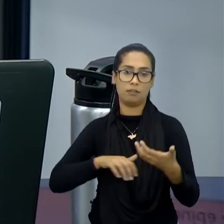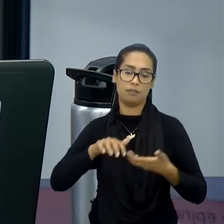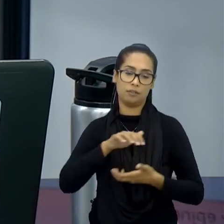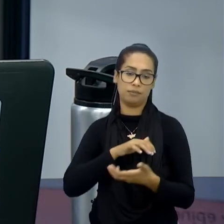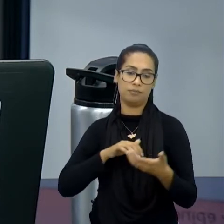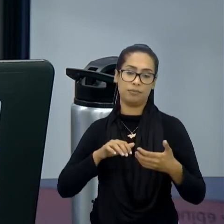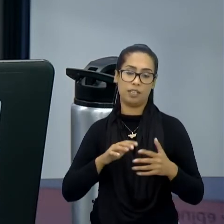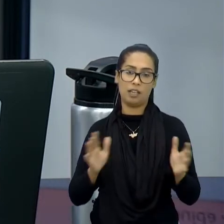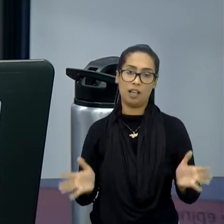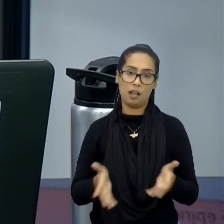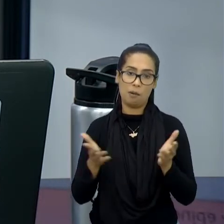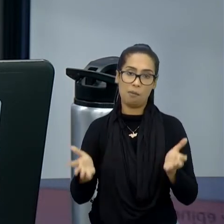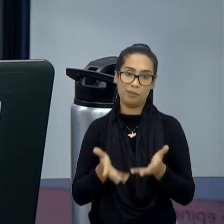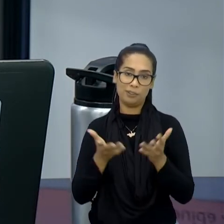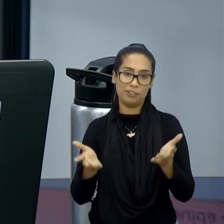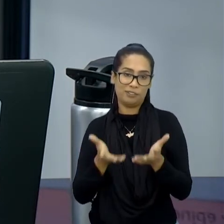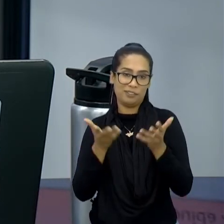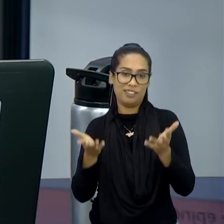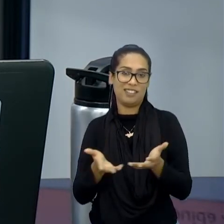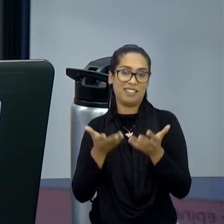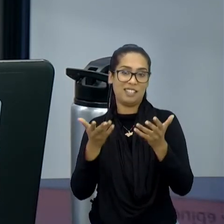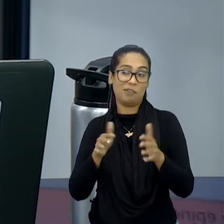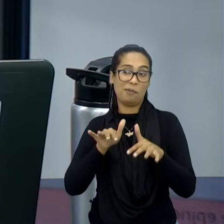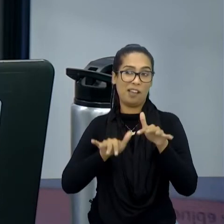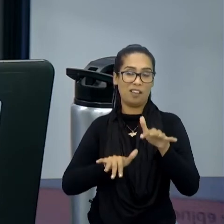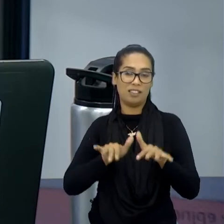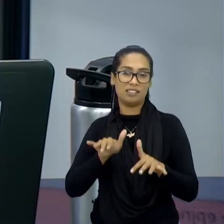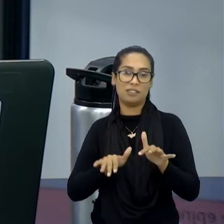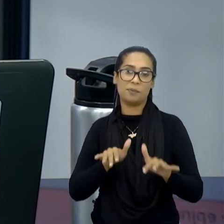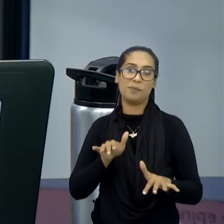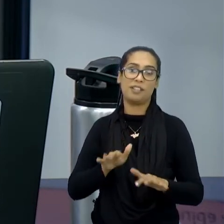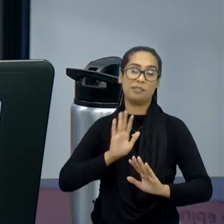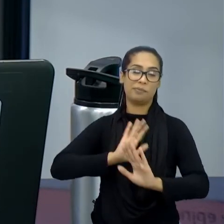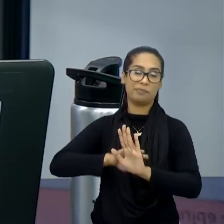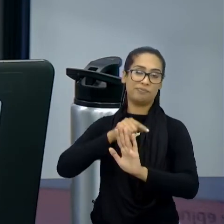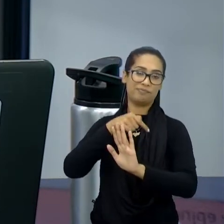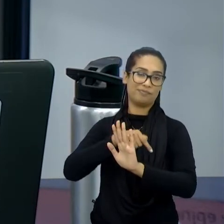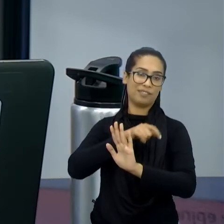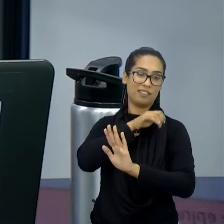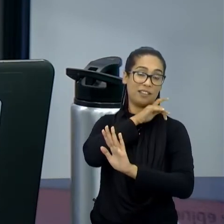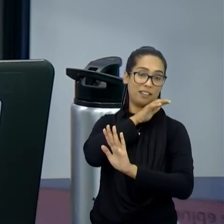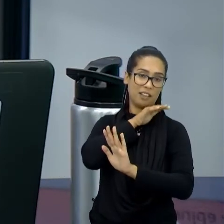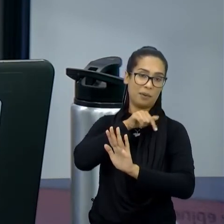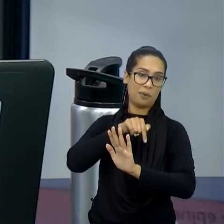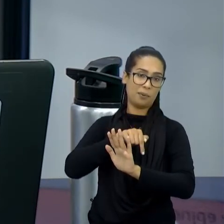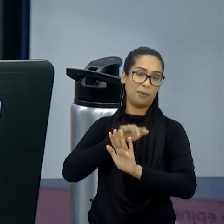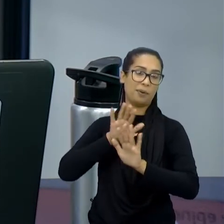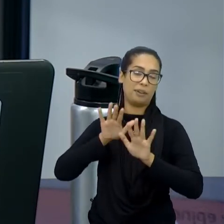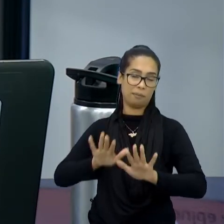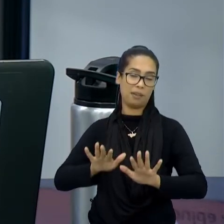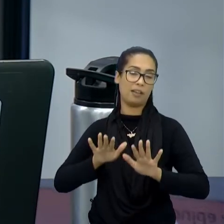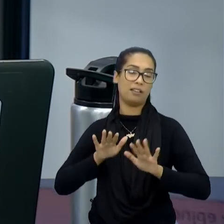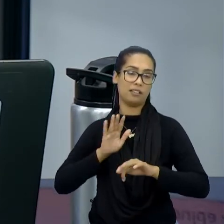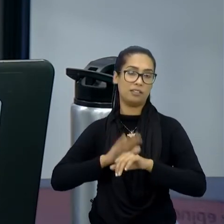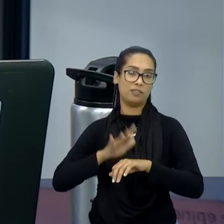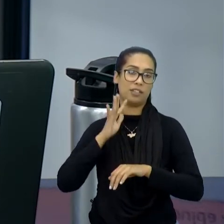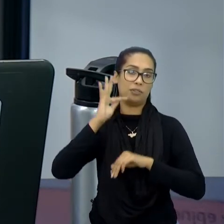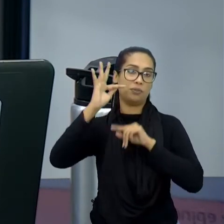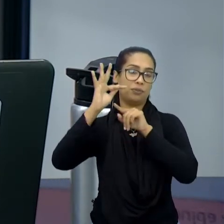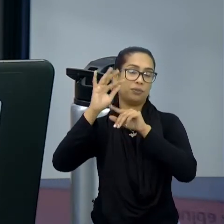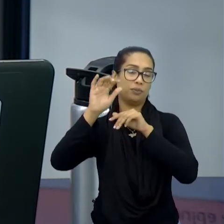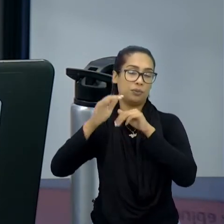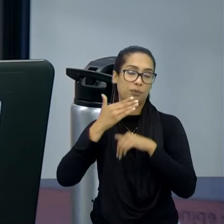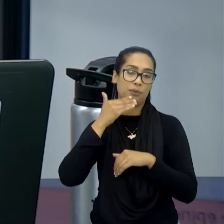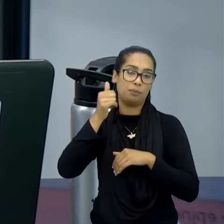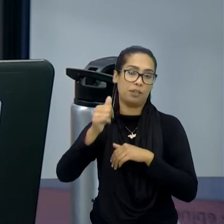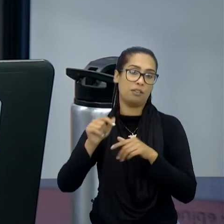motivação muito, muito trivial ou de uma motivação muito pequena, quando, na verdade, tem a ver com um contexto maior, tem